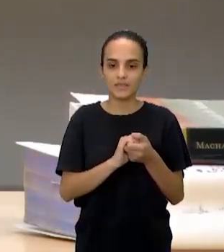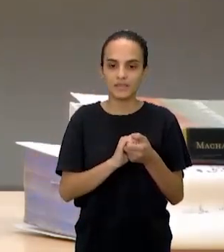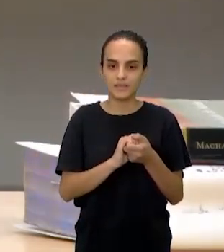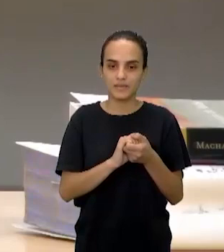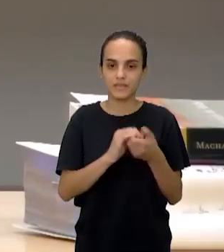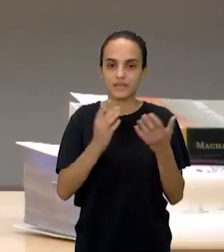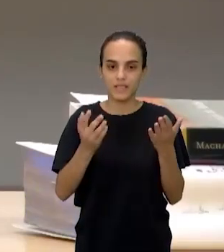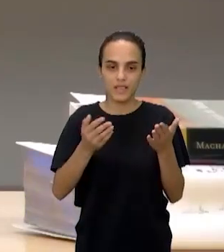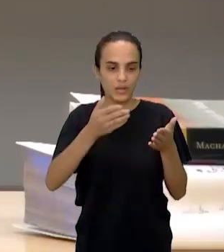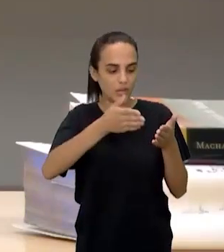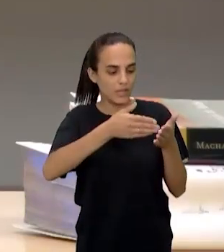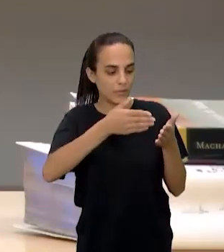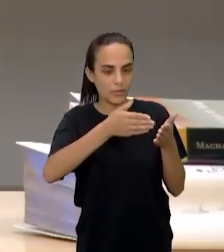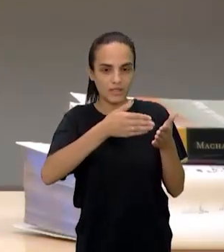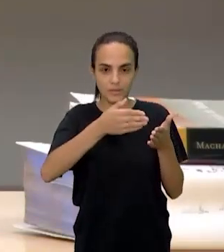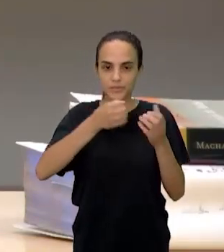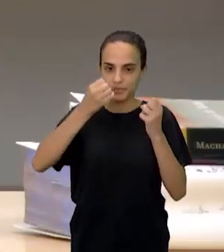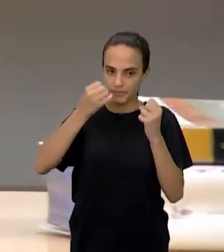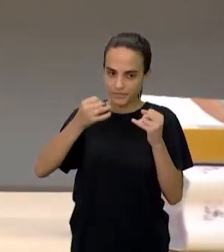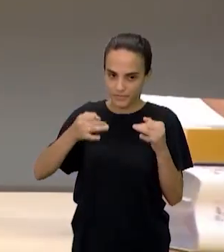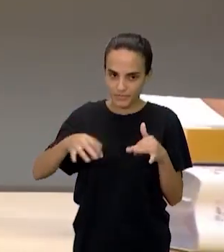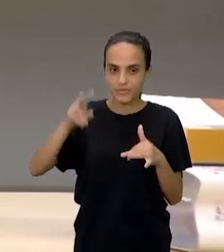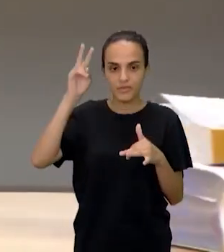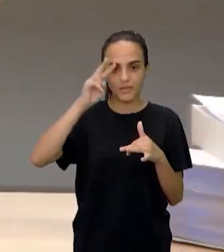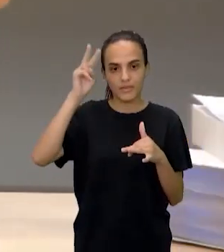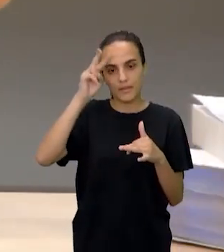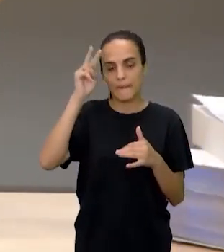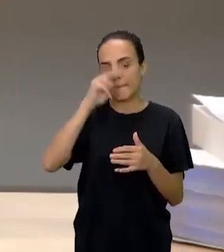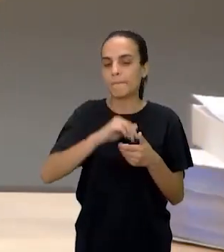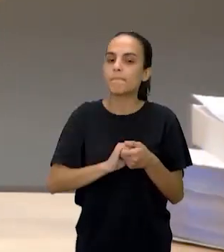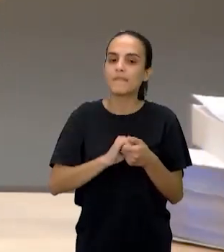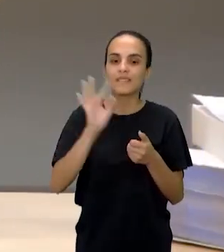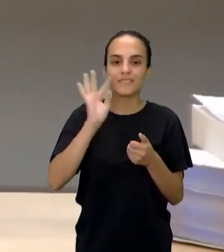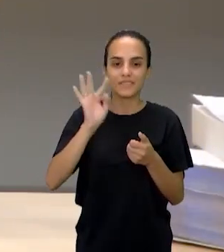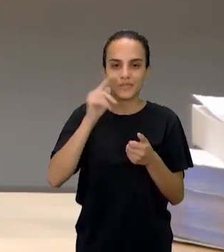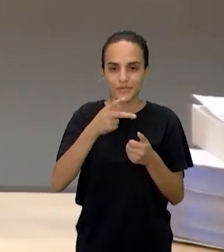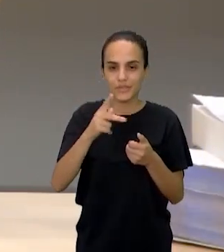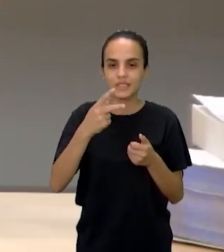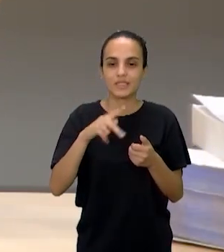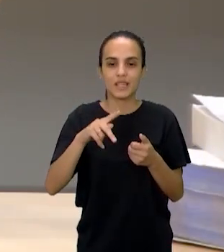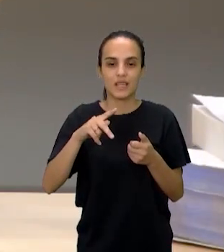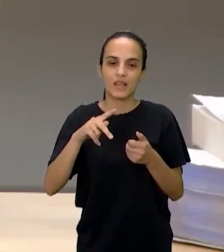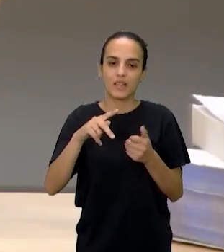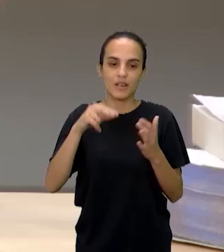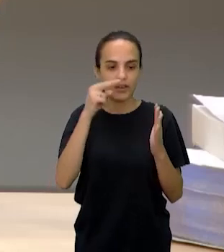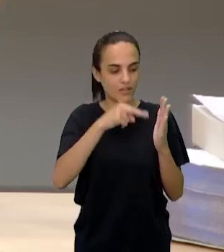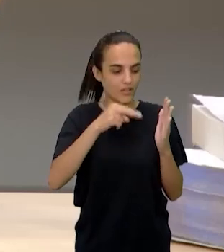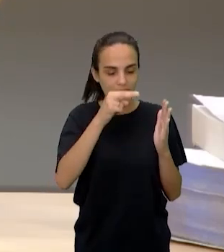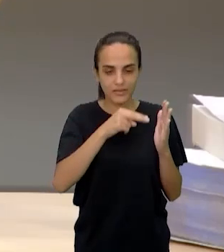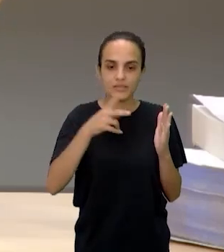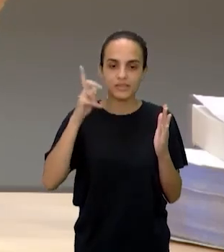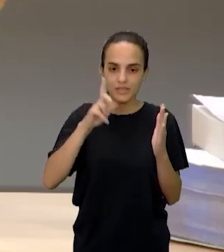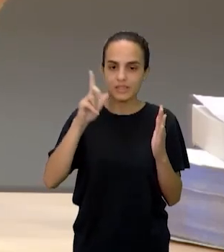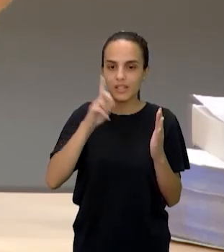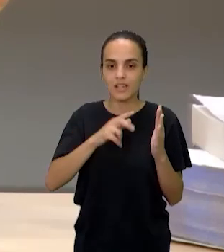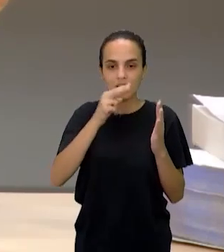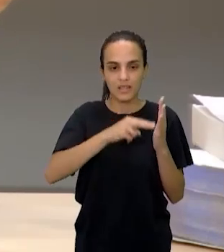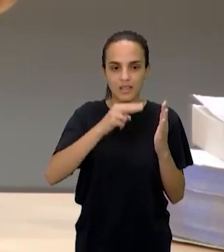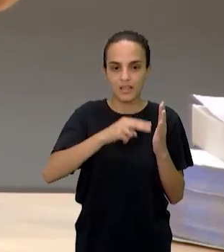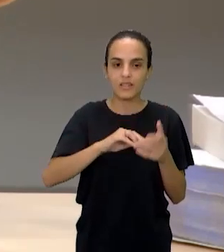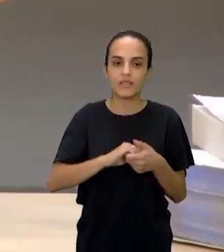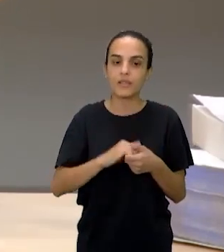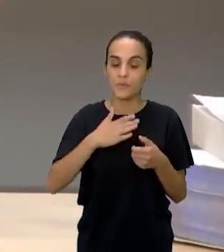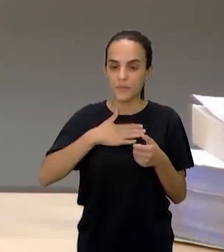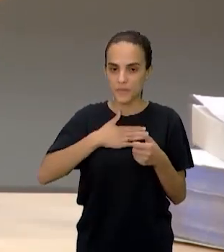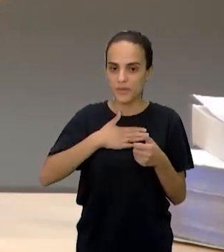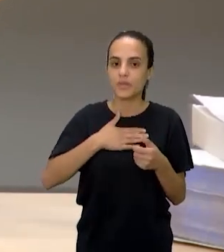contando a história da Anne Frank, mas em quadrinhos. Olha que legal. Então você consegue ter, às vezes você não gosta muito de ler e tal. E, olha, os meus